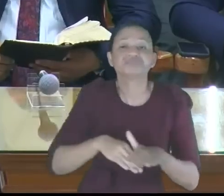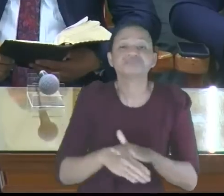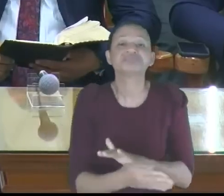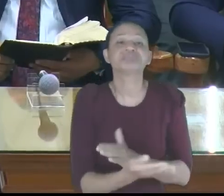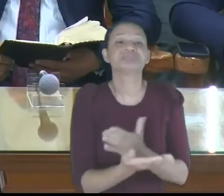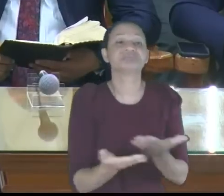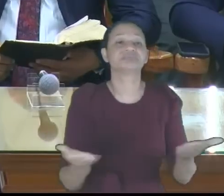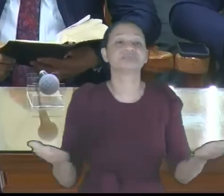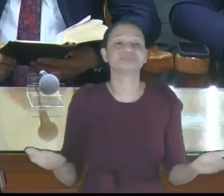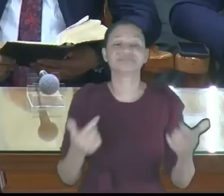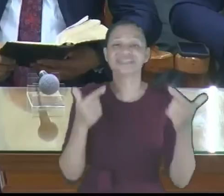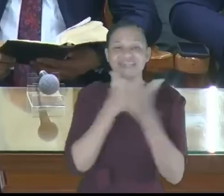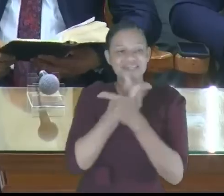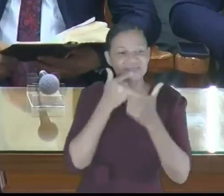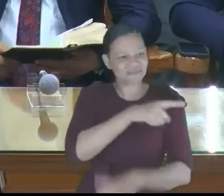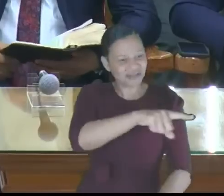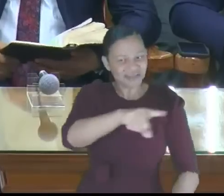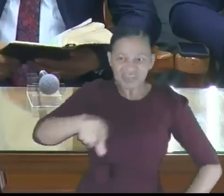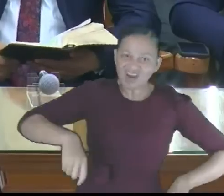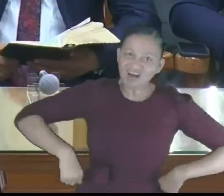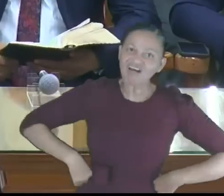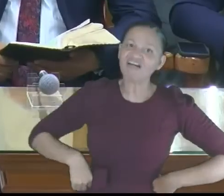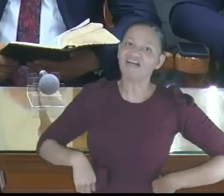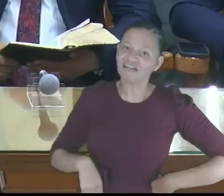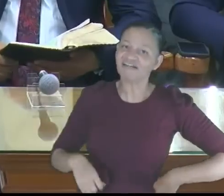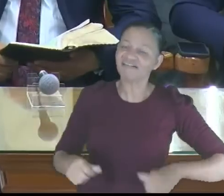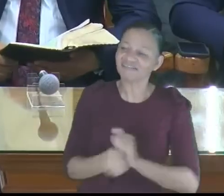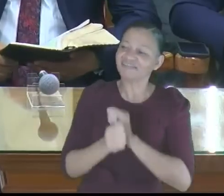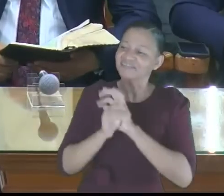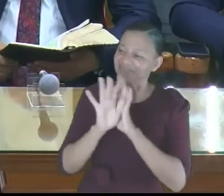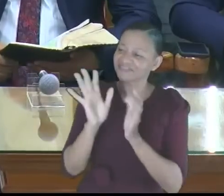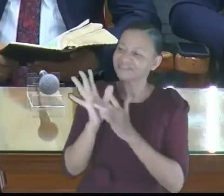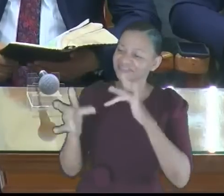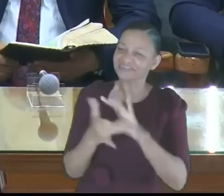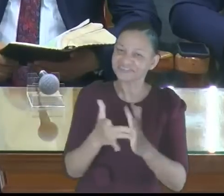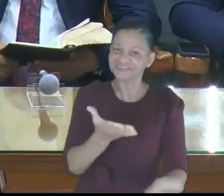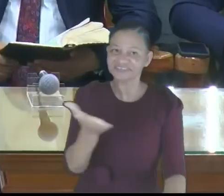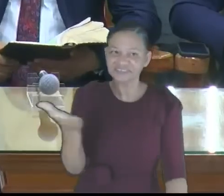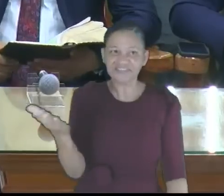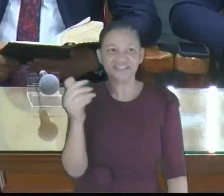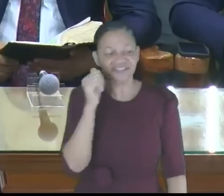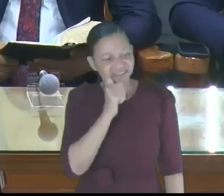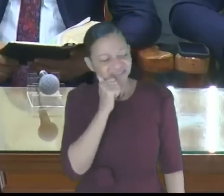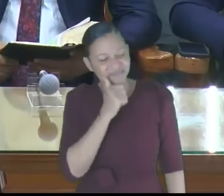As irmãs riram, glória a Jesus. As irmãs riram.